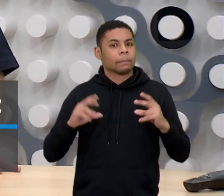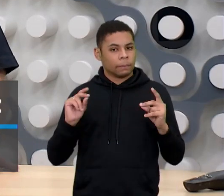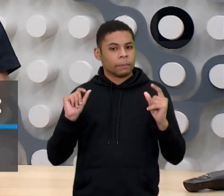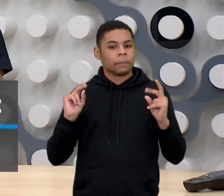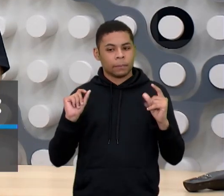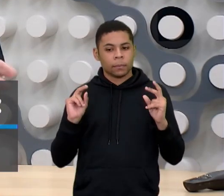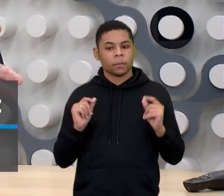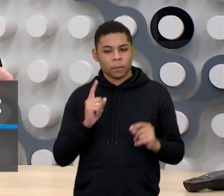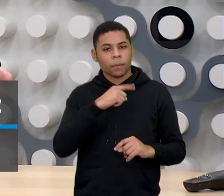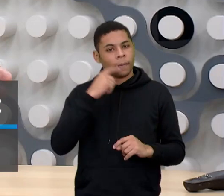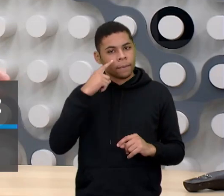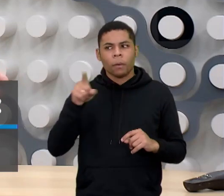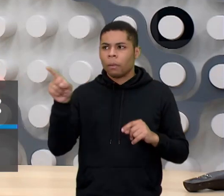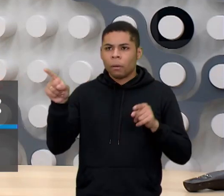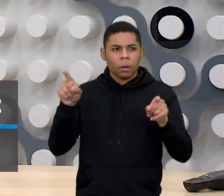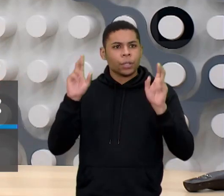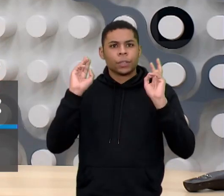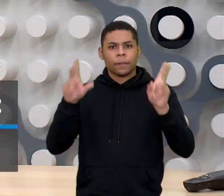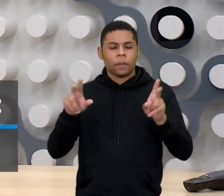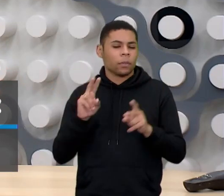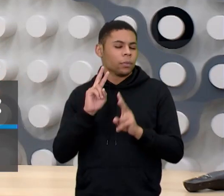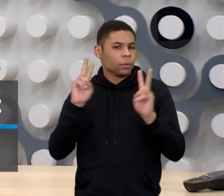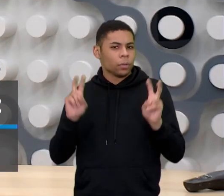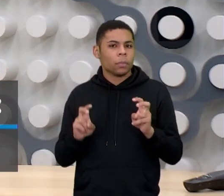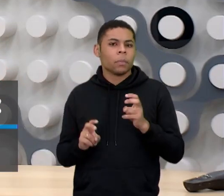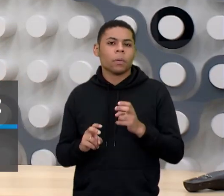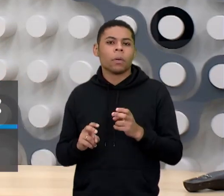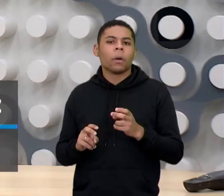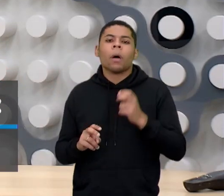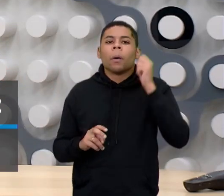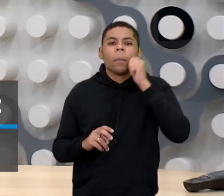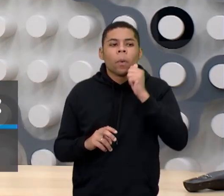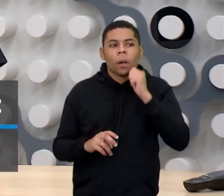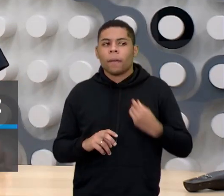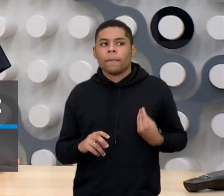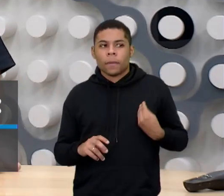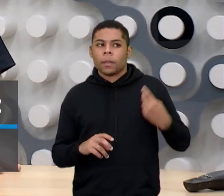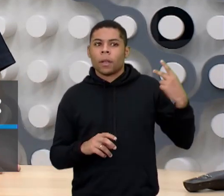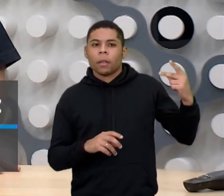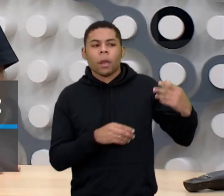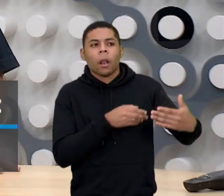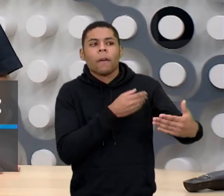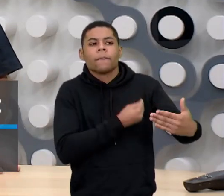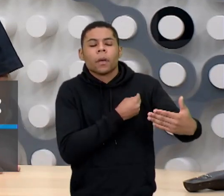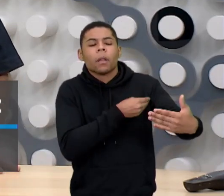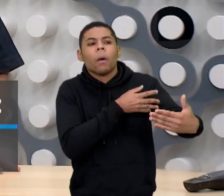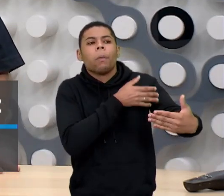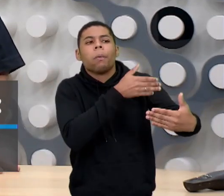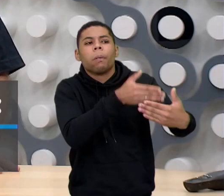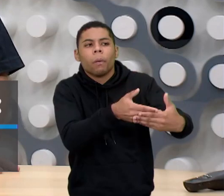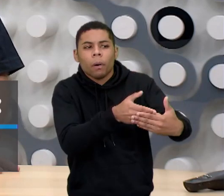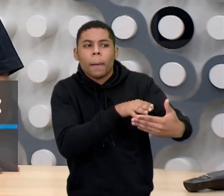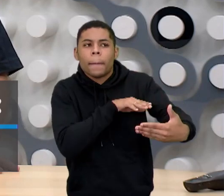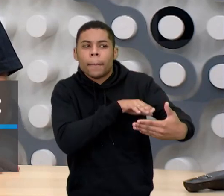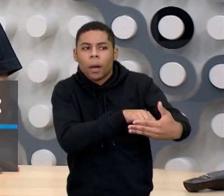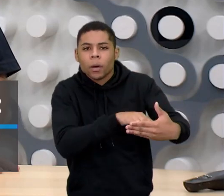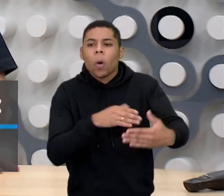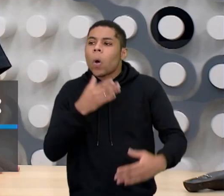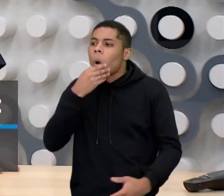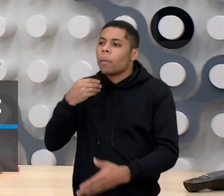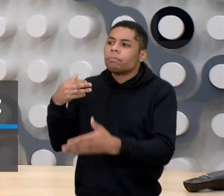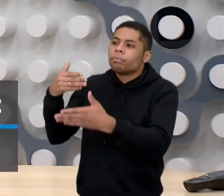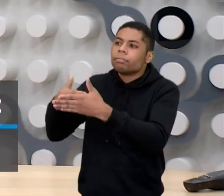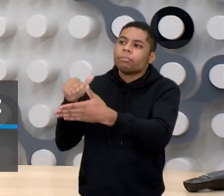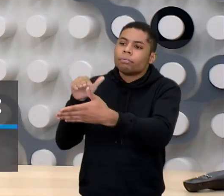relação, né, da diferença da expectativa de vida das mulheres pela expectativa de vida dos homens. Tá